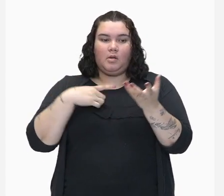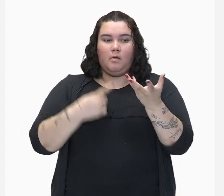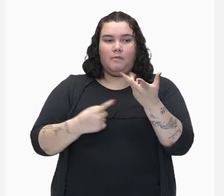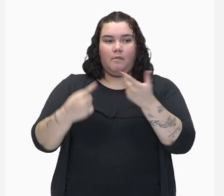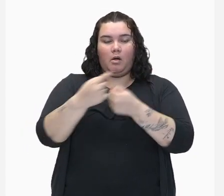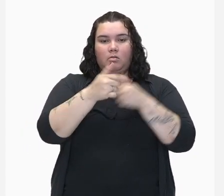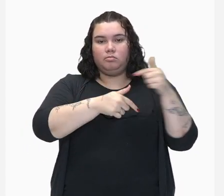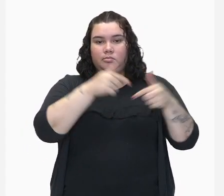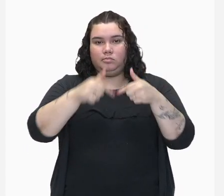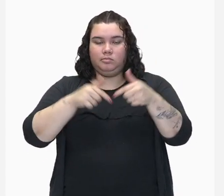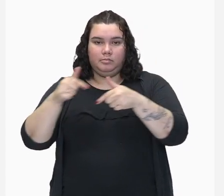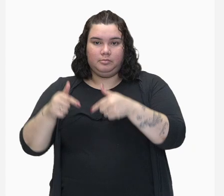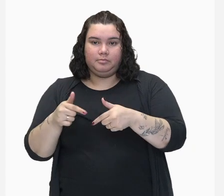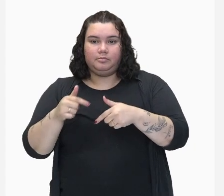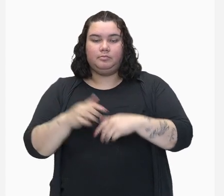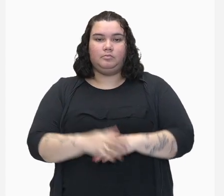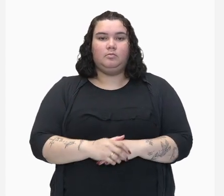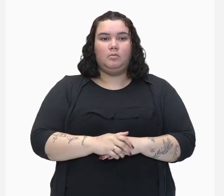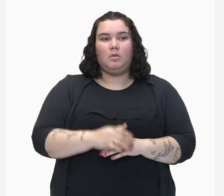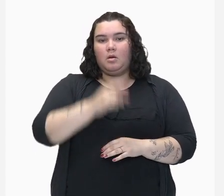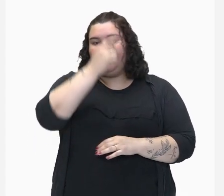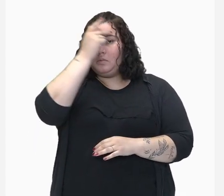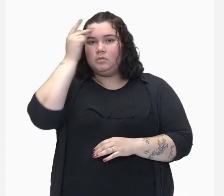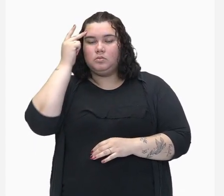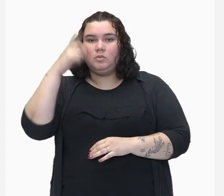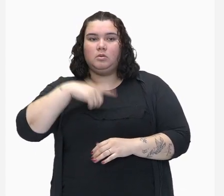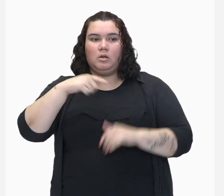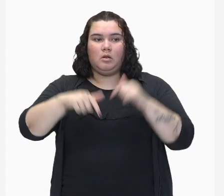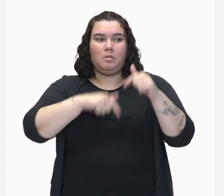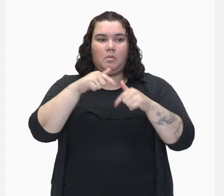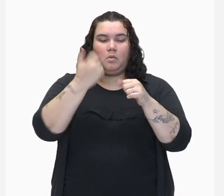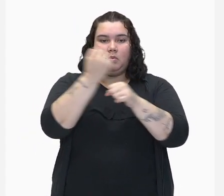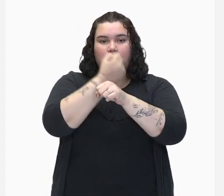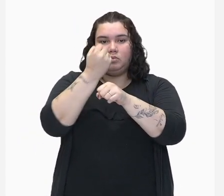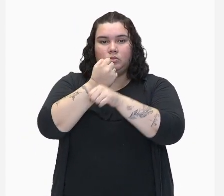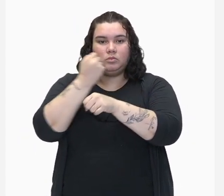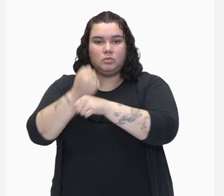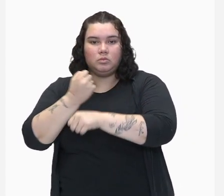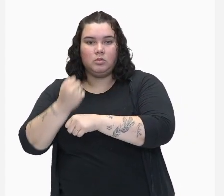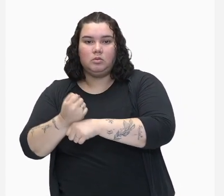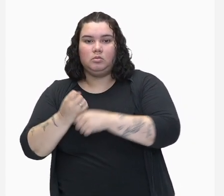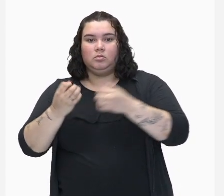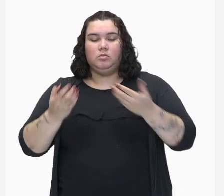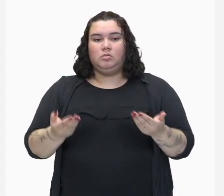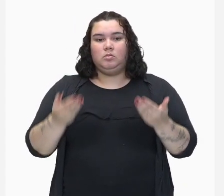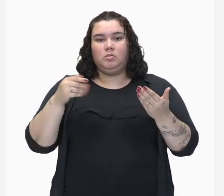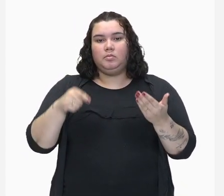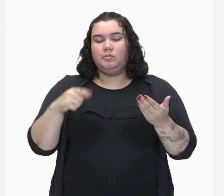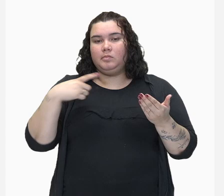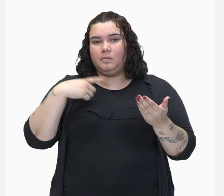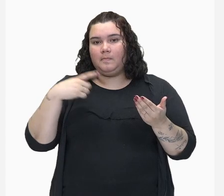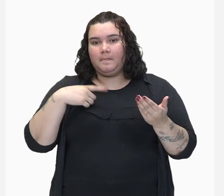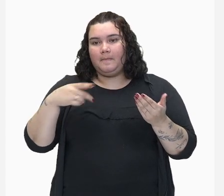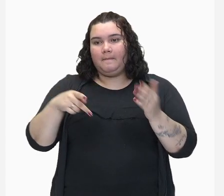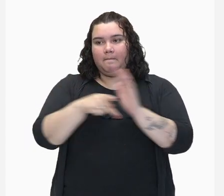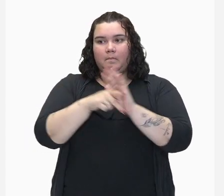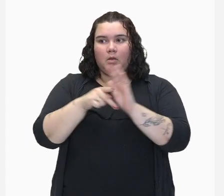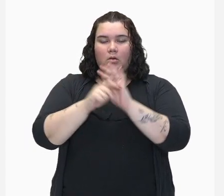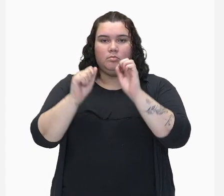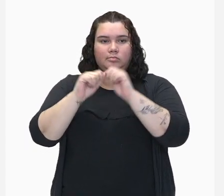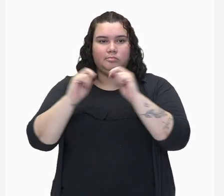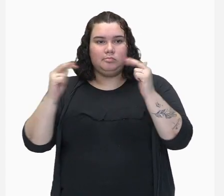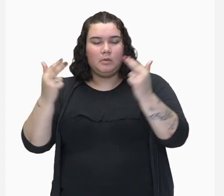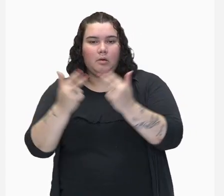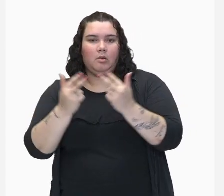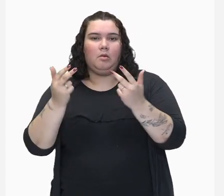né? Trabalhadores que foram para a construção, né? O evento de construção dos estádios e tudo mais.